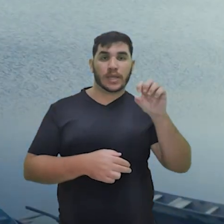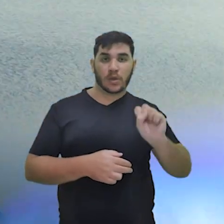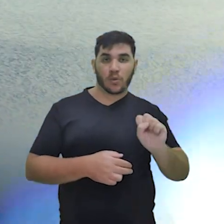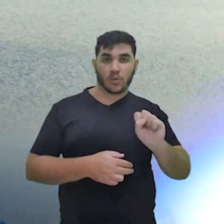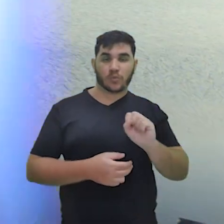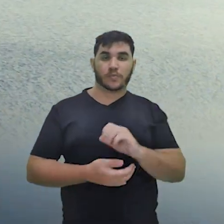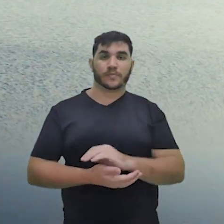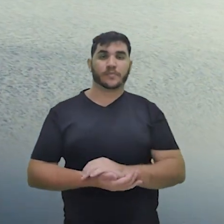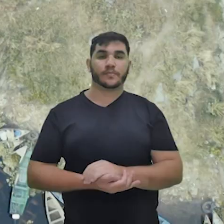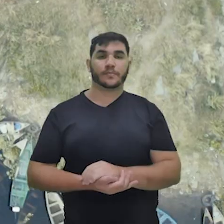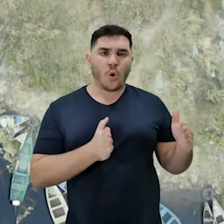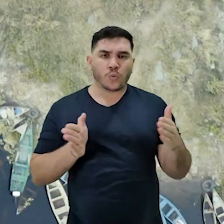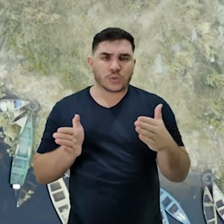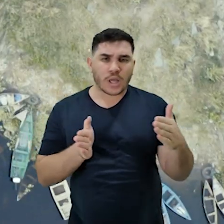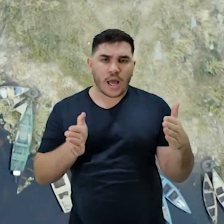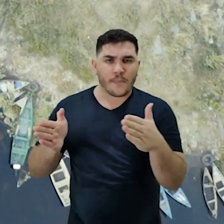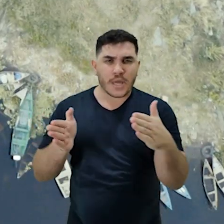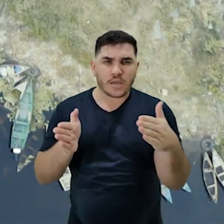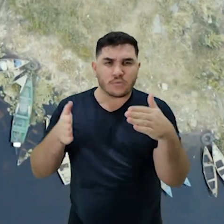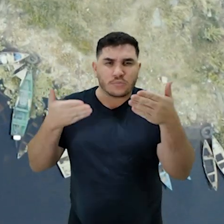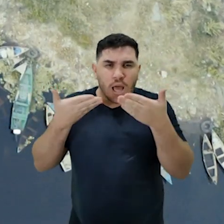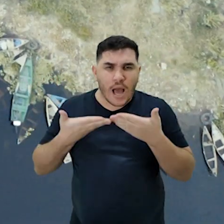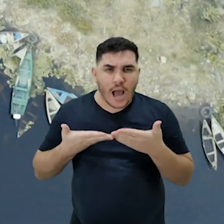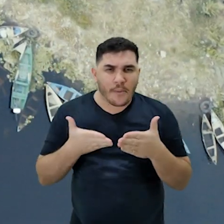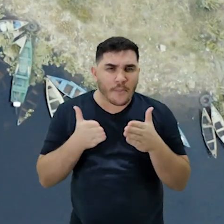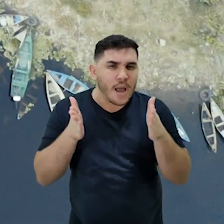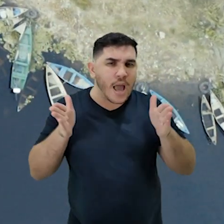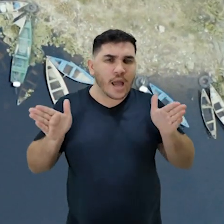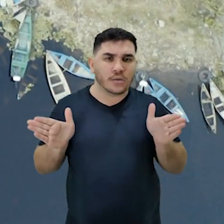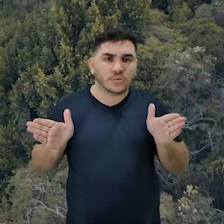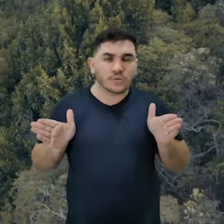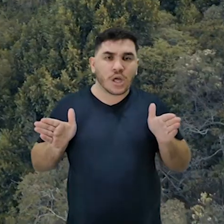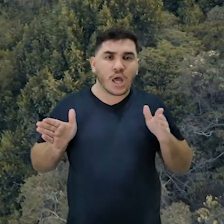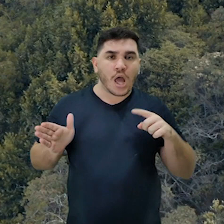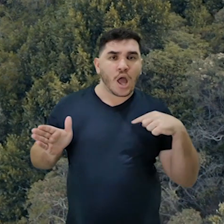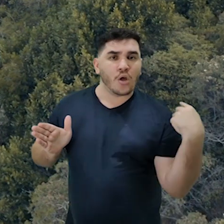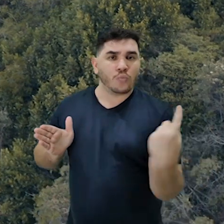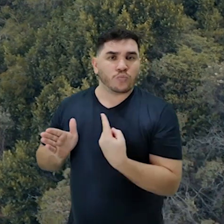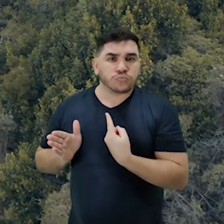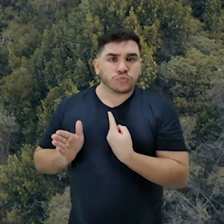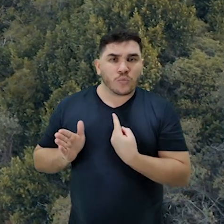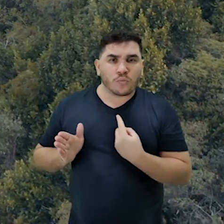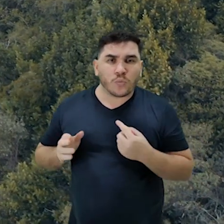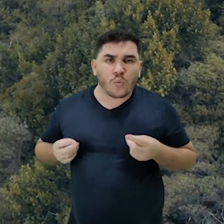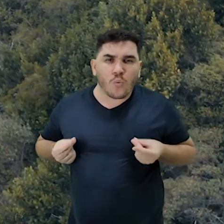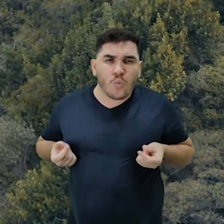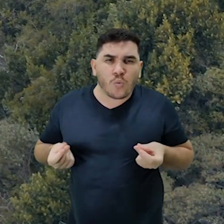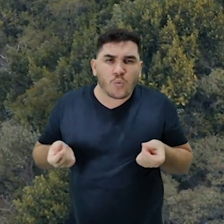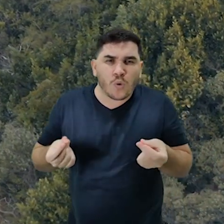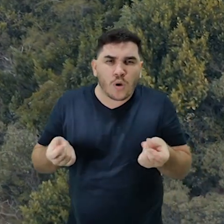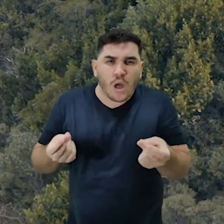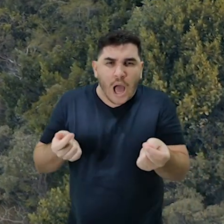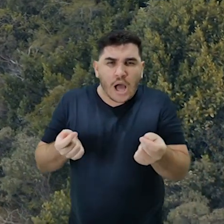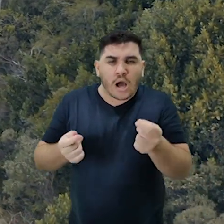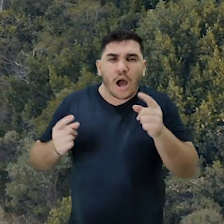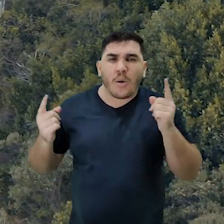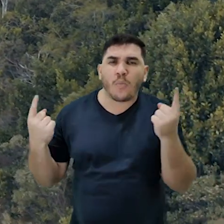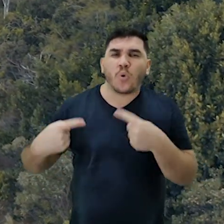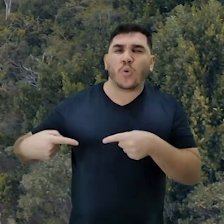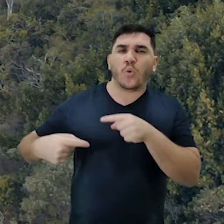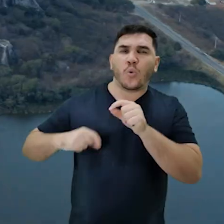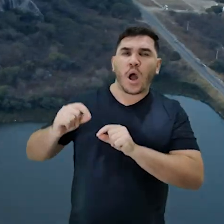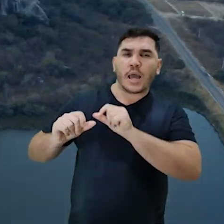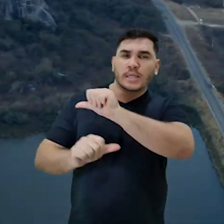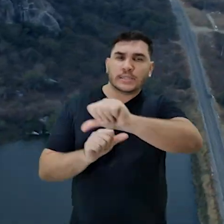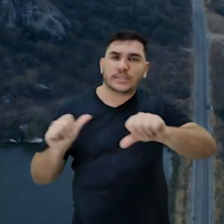preto e branco dos 9 integrantes juntos. Os caminhos seguem abertos. Imagens de paisagens cearenses. E continuamos apostando cada vez